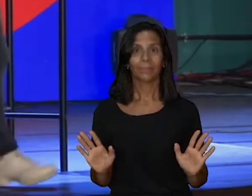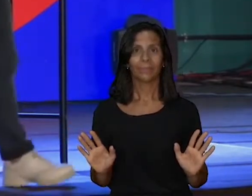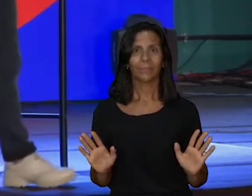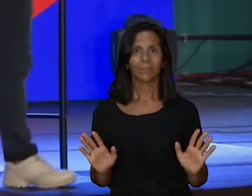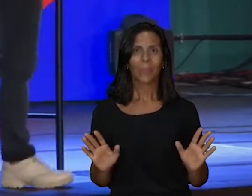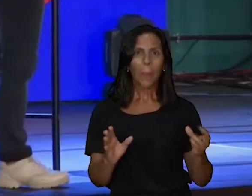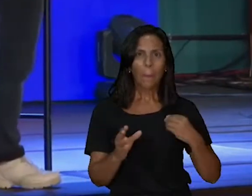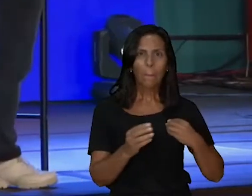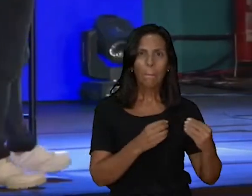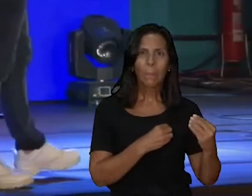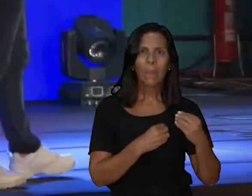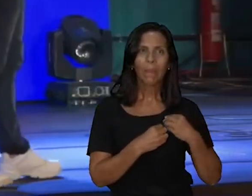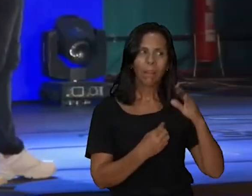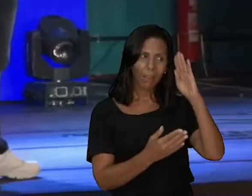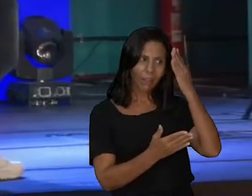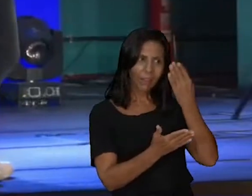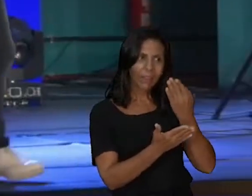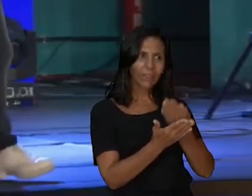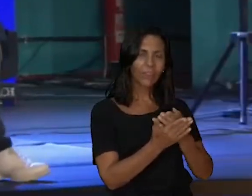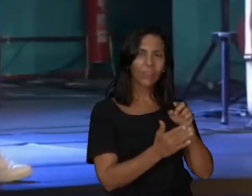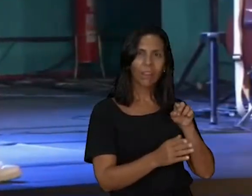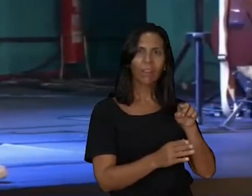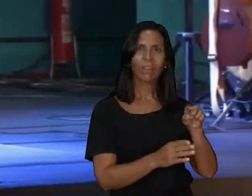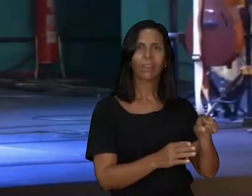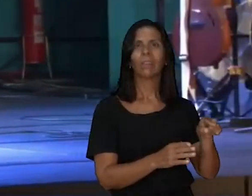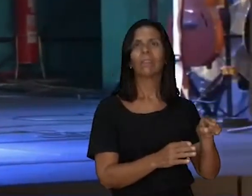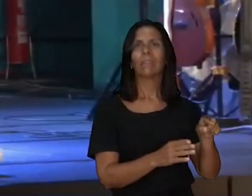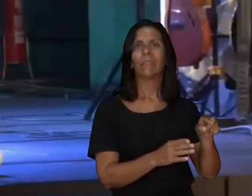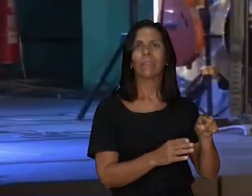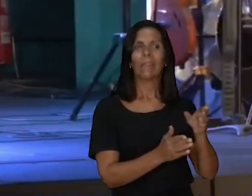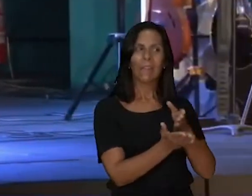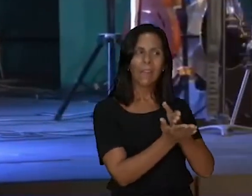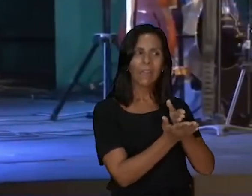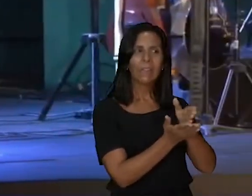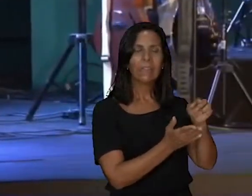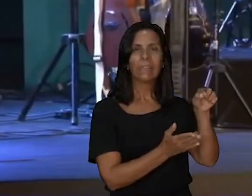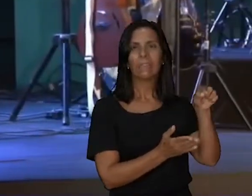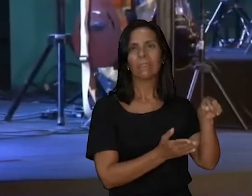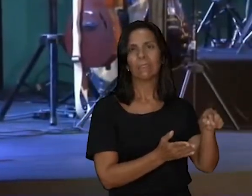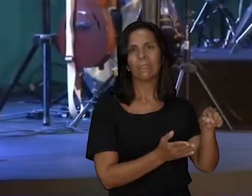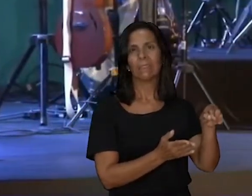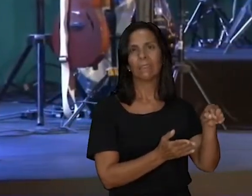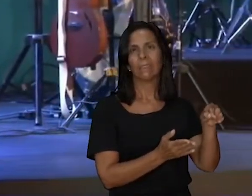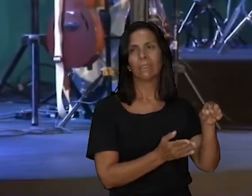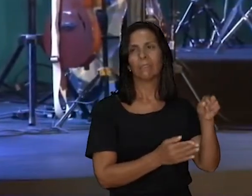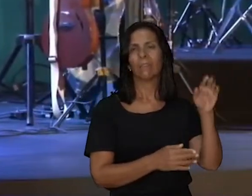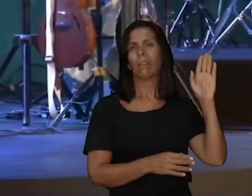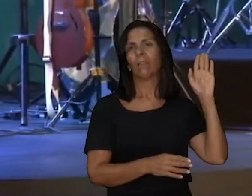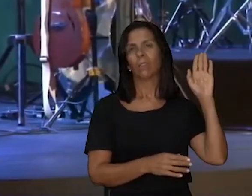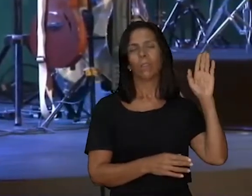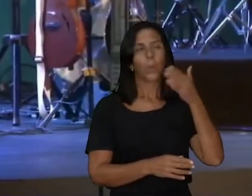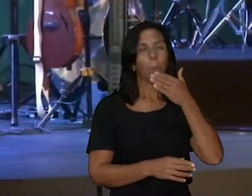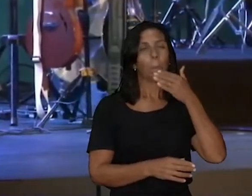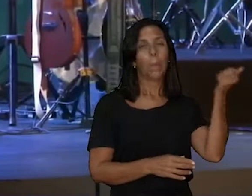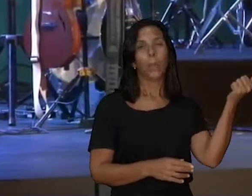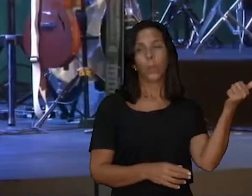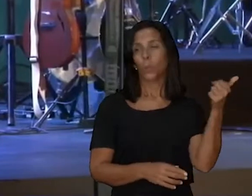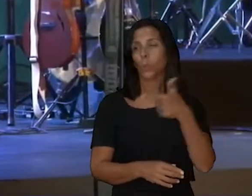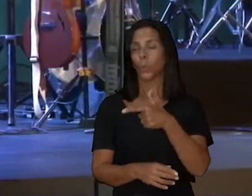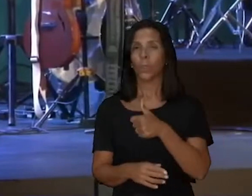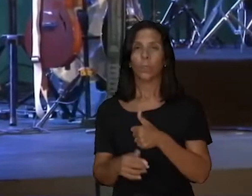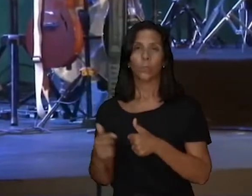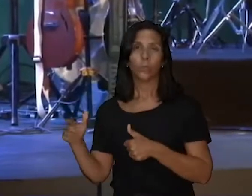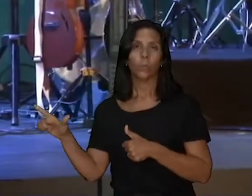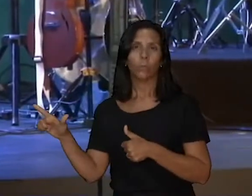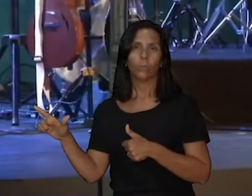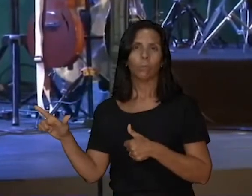que uma certa ideologia política, uma certa linha, vai trazer melhorias para o povo?